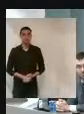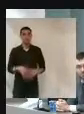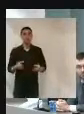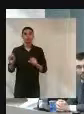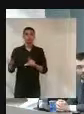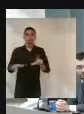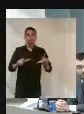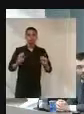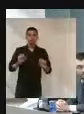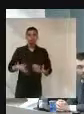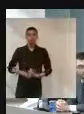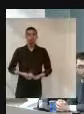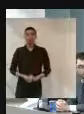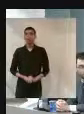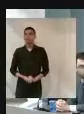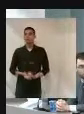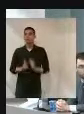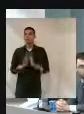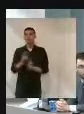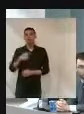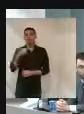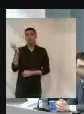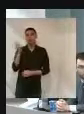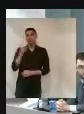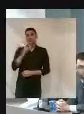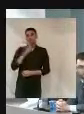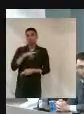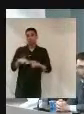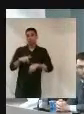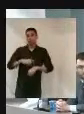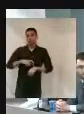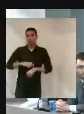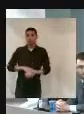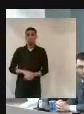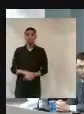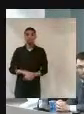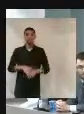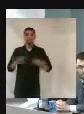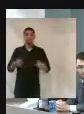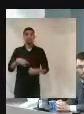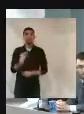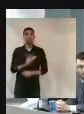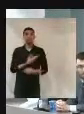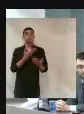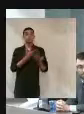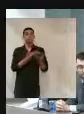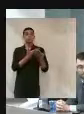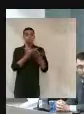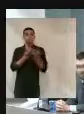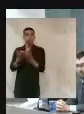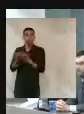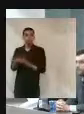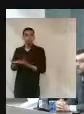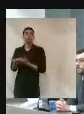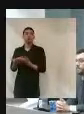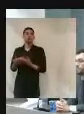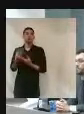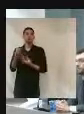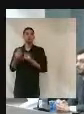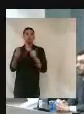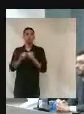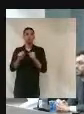favor? Eu estou acelerando um pouquinho aqui por conta do tempo. Então, nós fizemos um estudo bem sistemático de